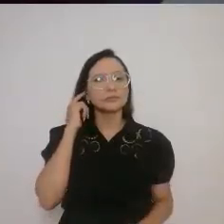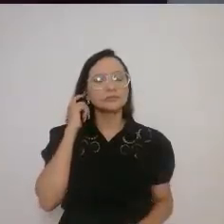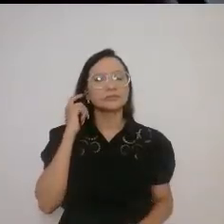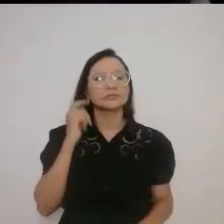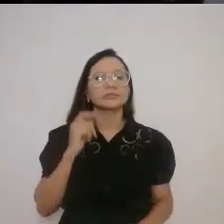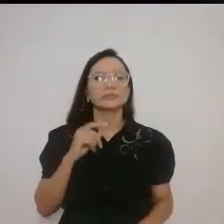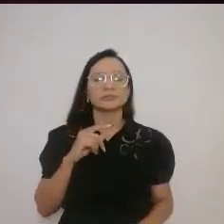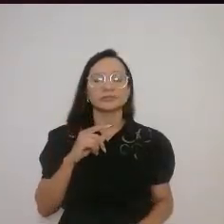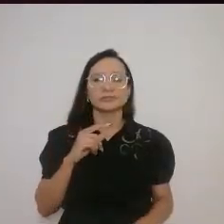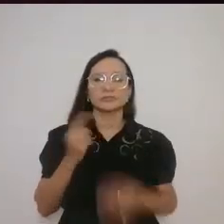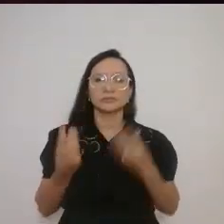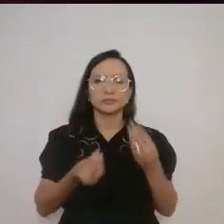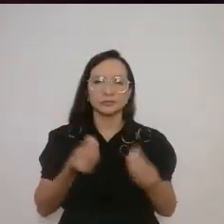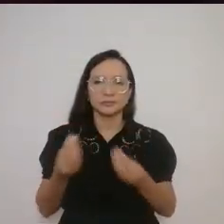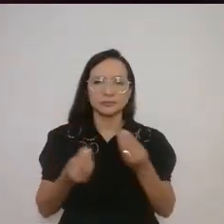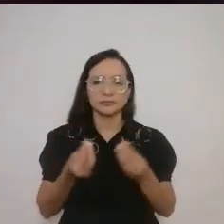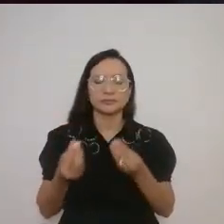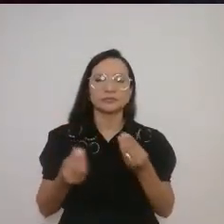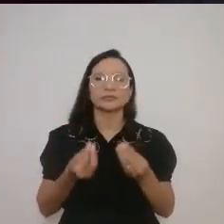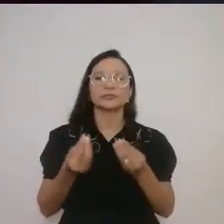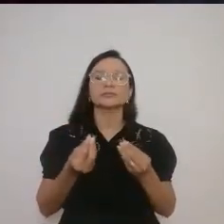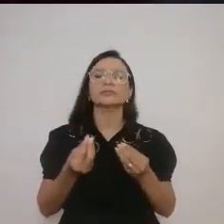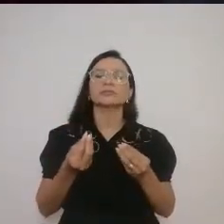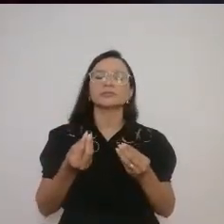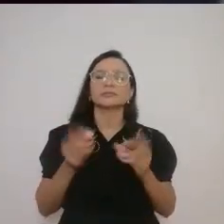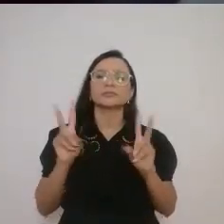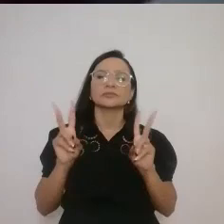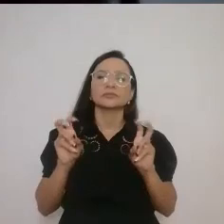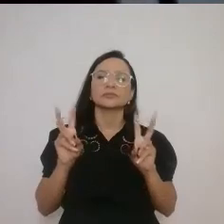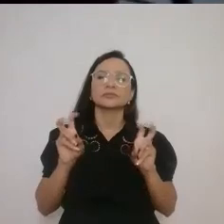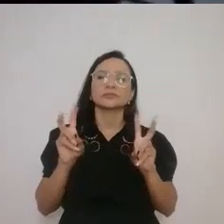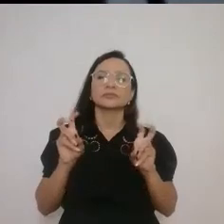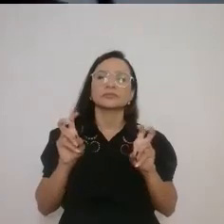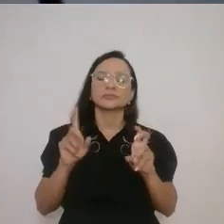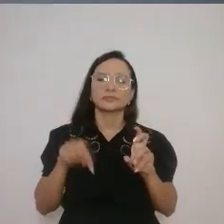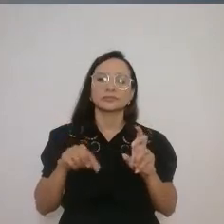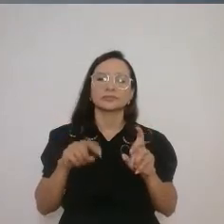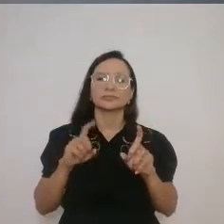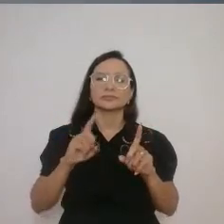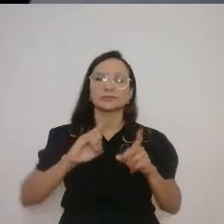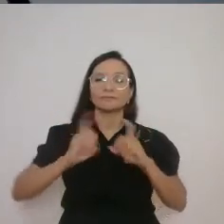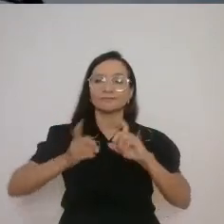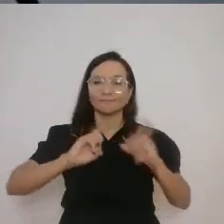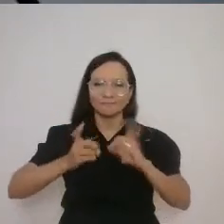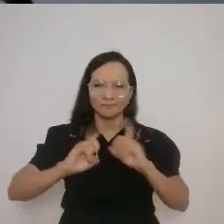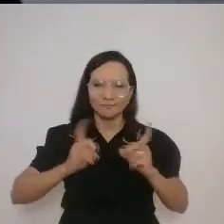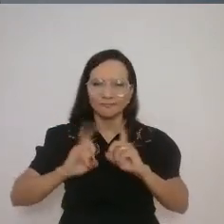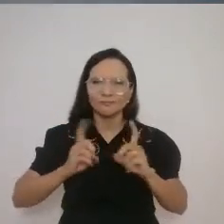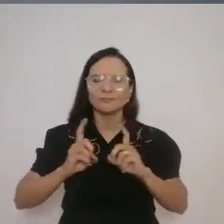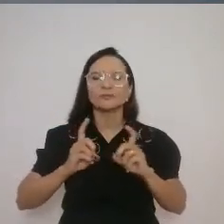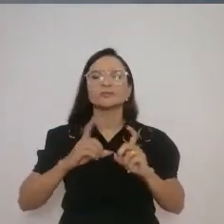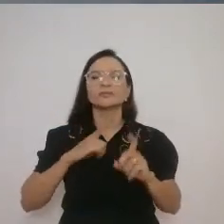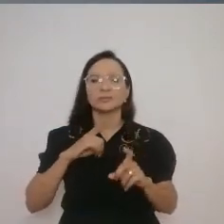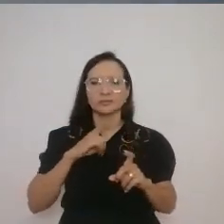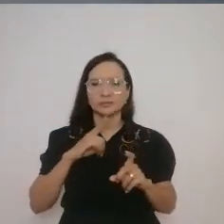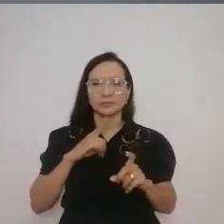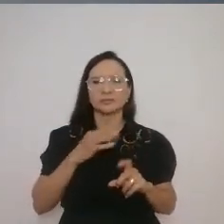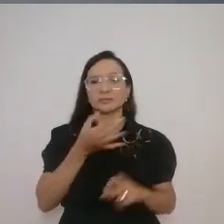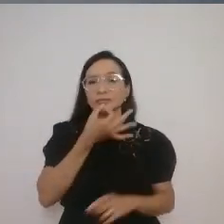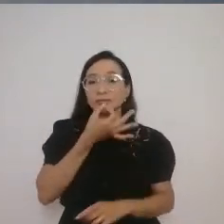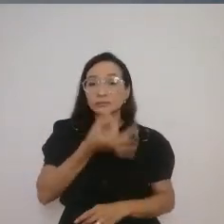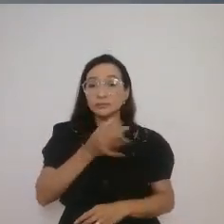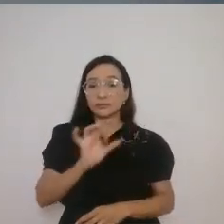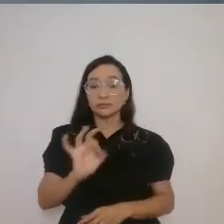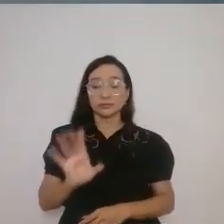Como o assunto ainda é polêmico, eu tenho tido, através da corregedoria, contato com os demais estados, é uma mera sugestão. E